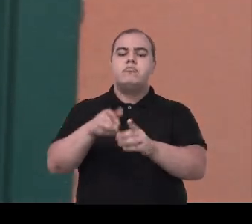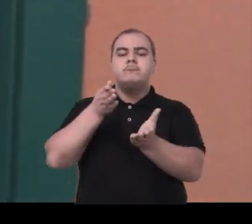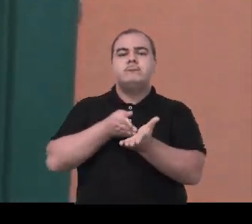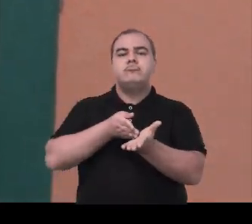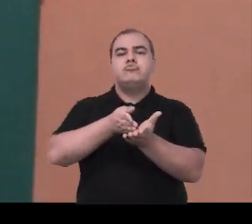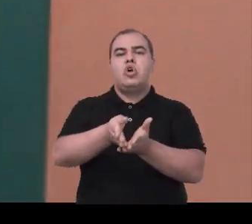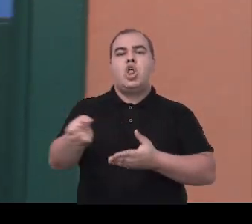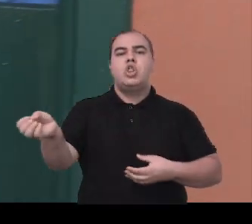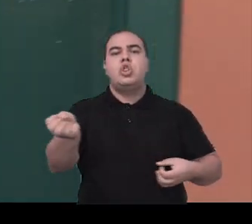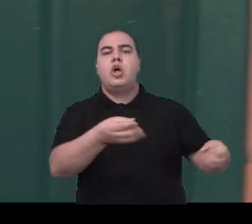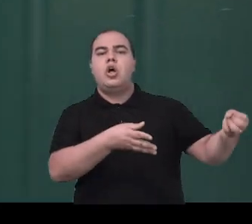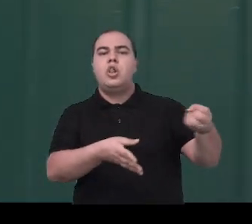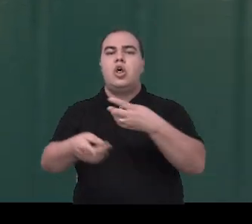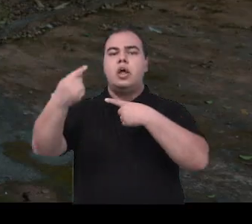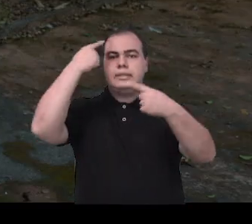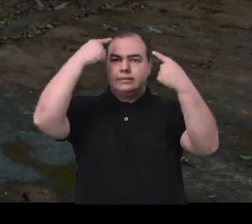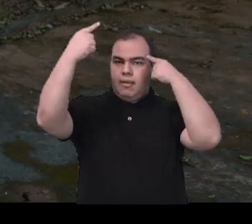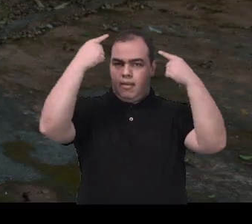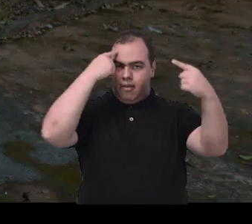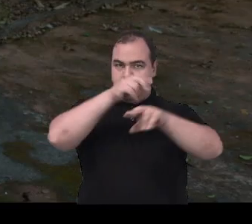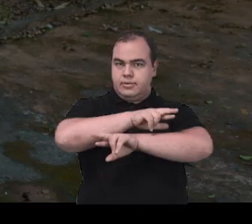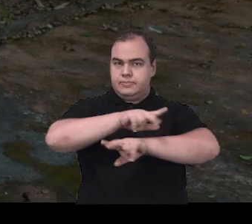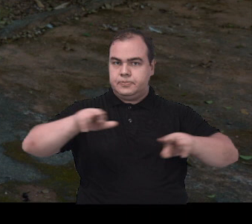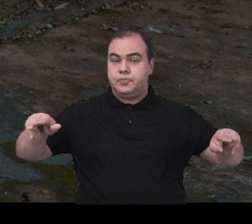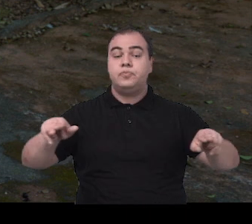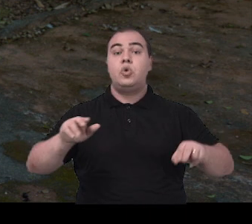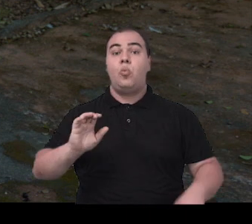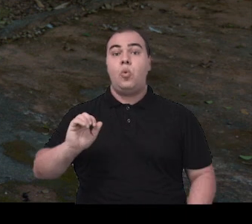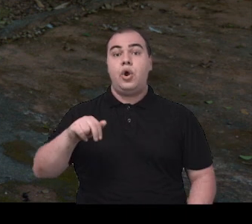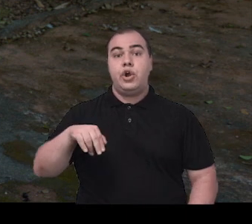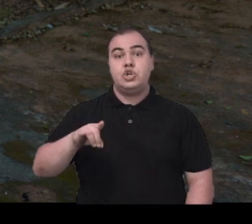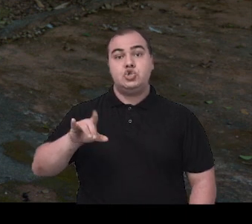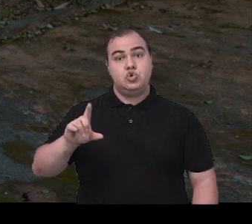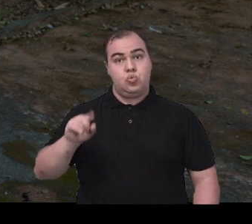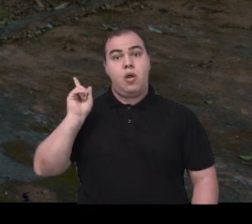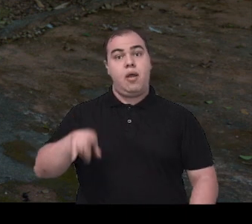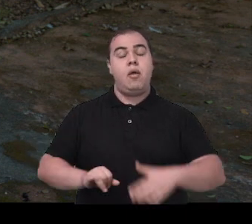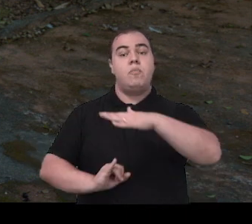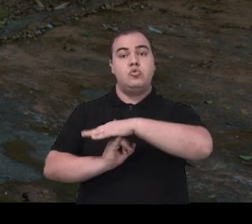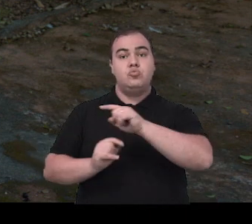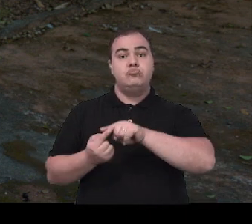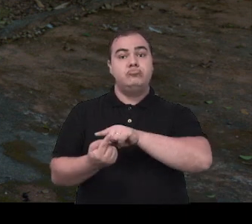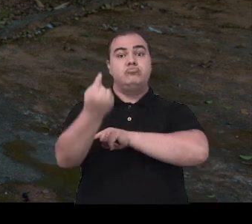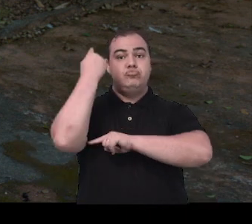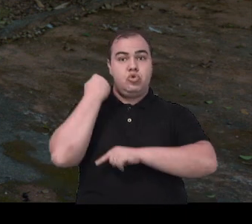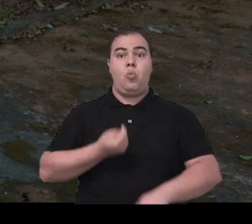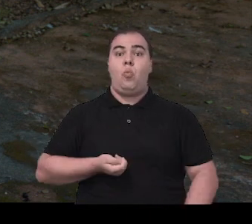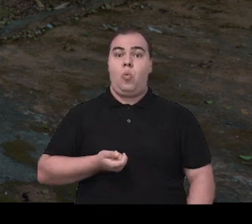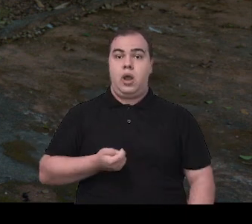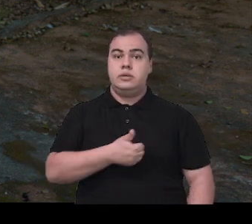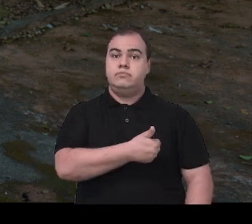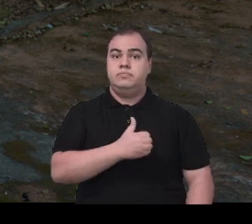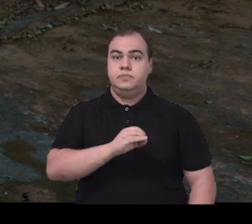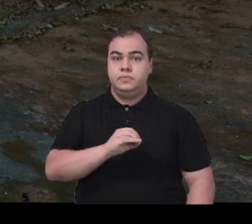direção a novas ideias. As imagens seguem intercaladas. É uma instituição muito antiga, né? Tem quase 100